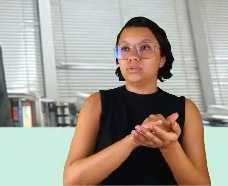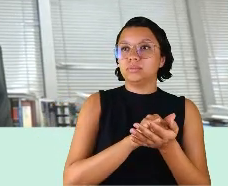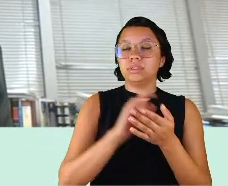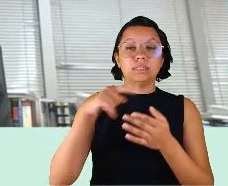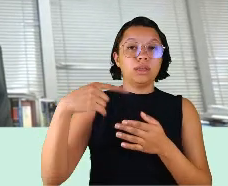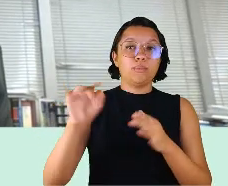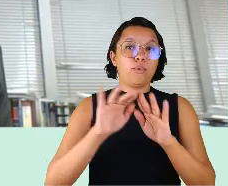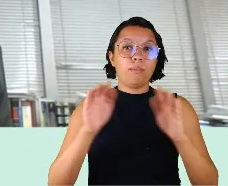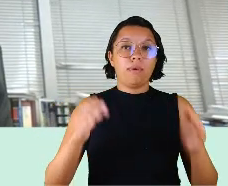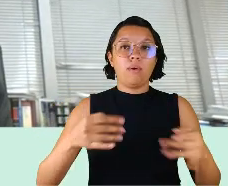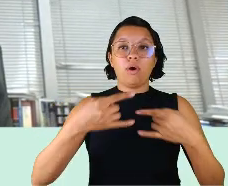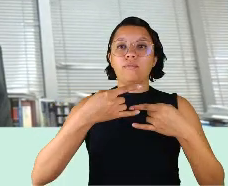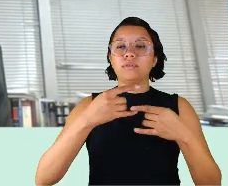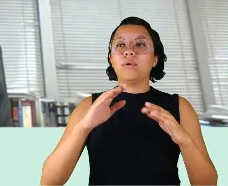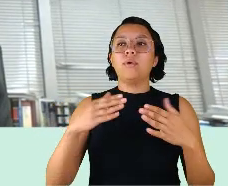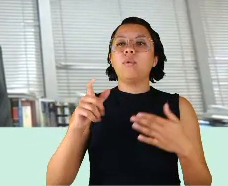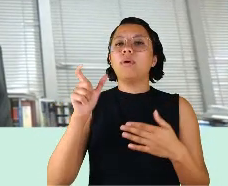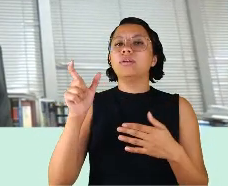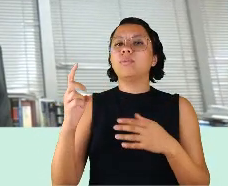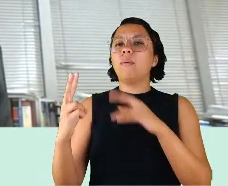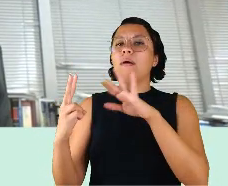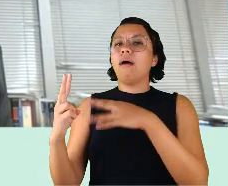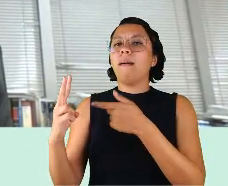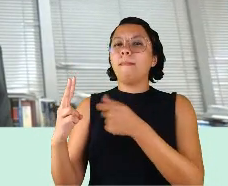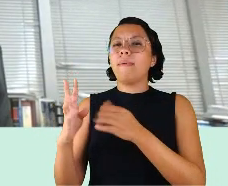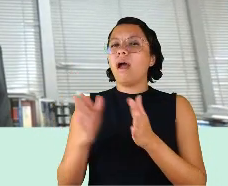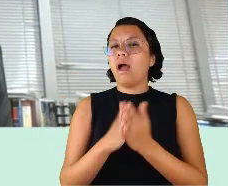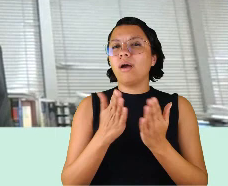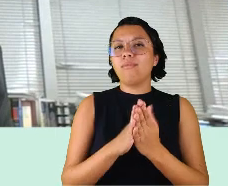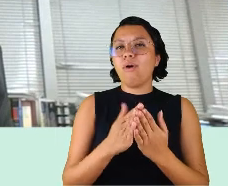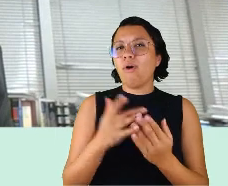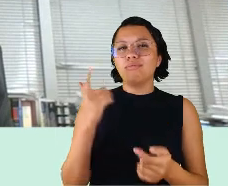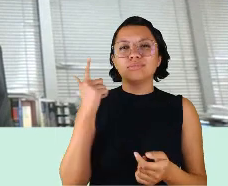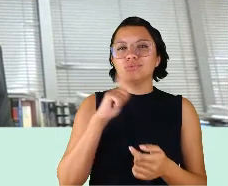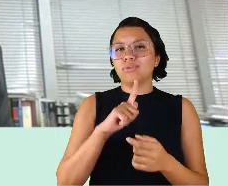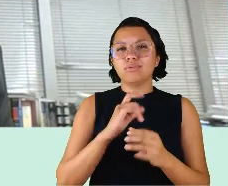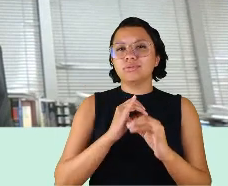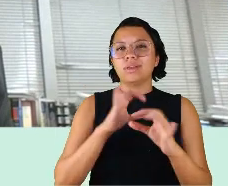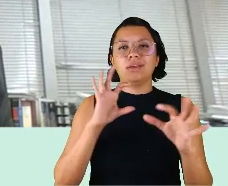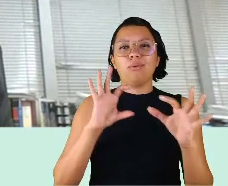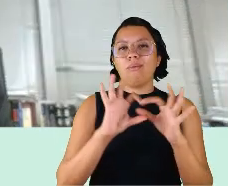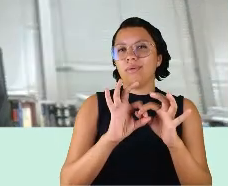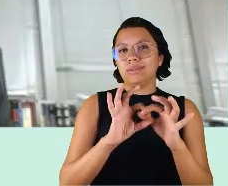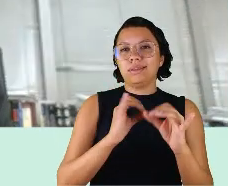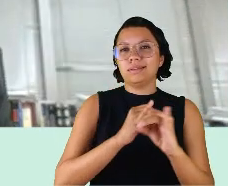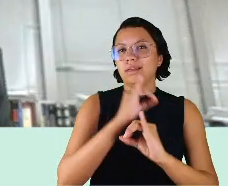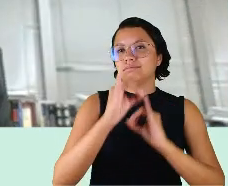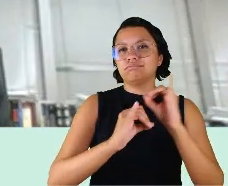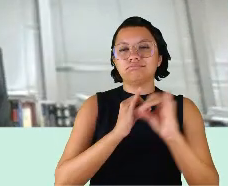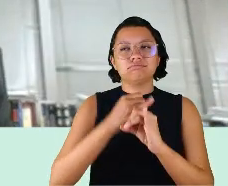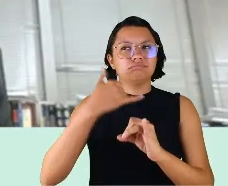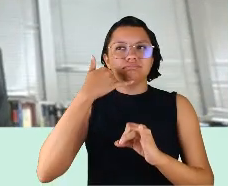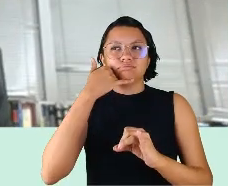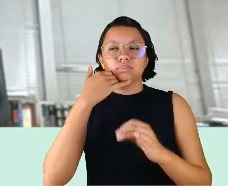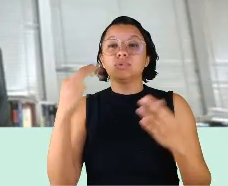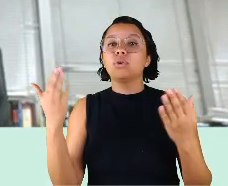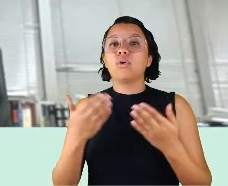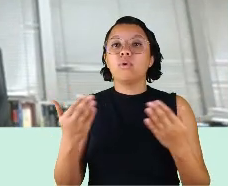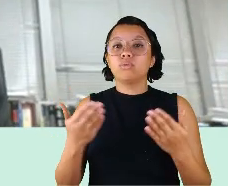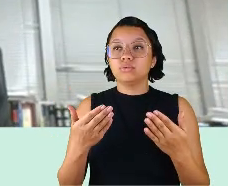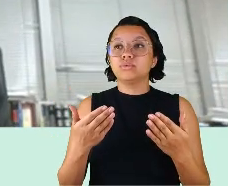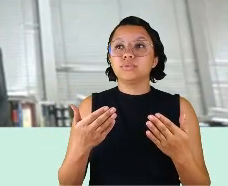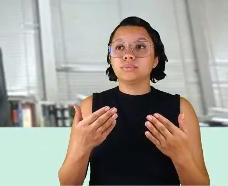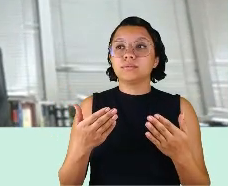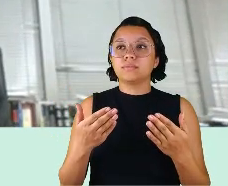quando é uma parte humilde, que não tem condições de se conectar por um celular ou computador de casa, ou